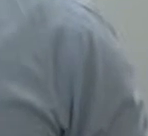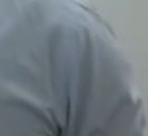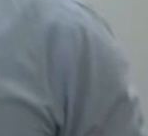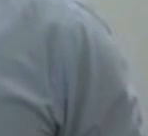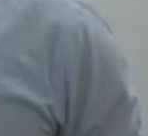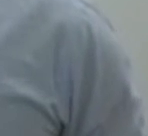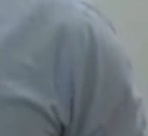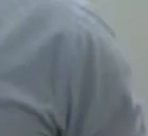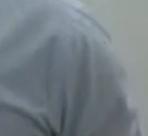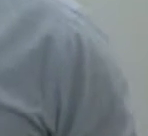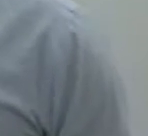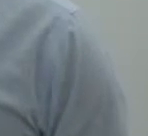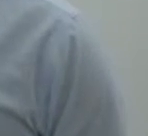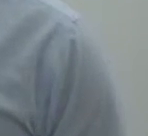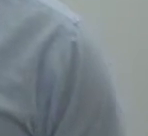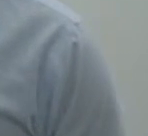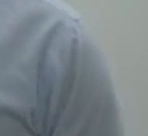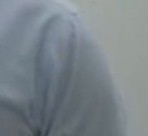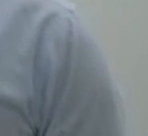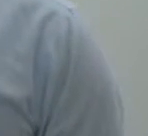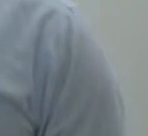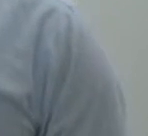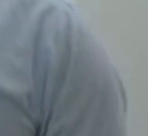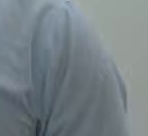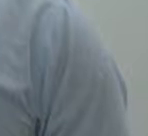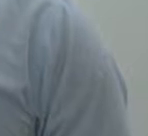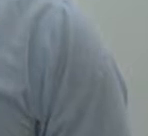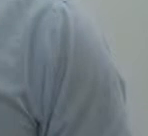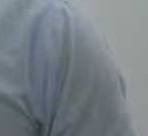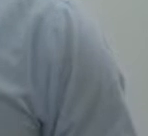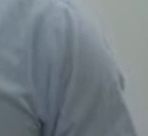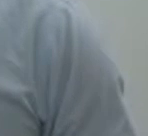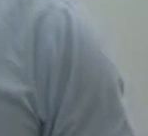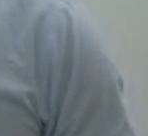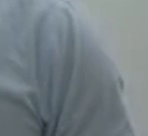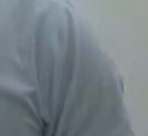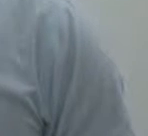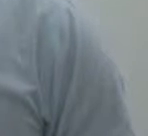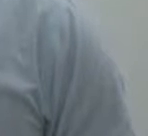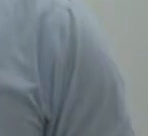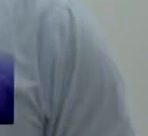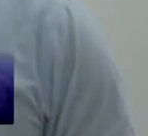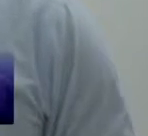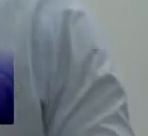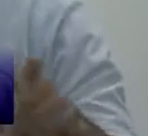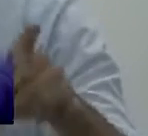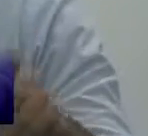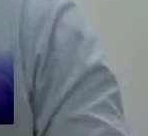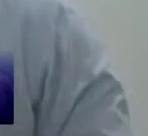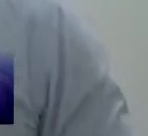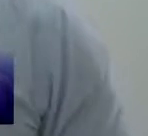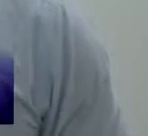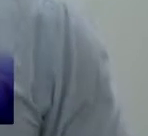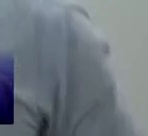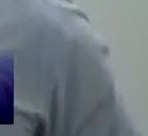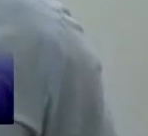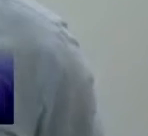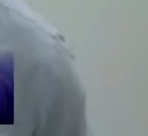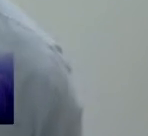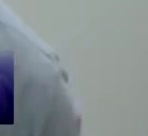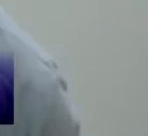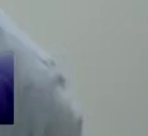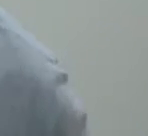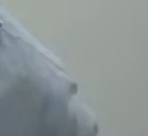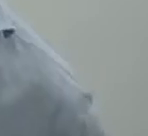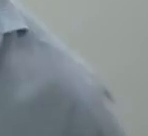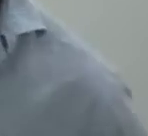de apresentação. O que é um acordo interessante e eu devo me submeter a ele. Portanto, eu retiro meu pedido de inversão